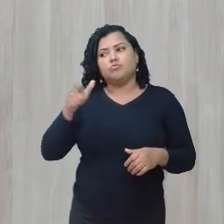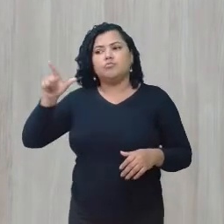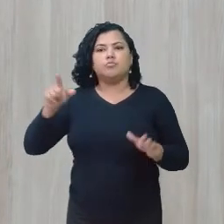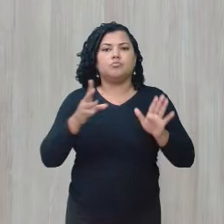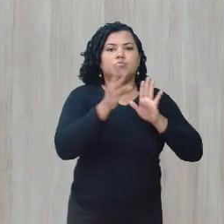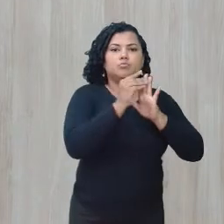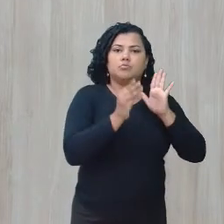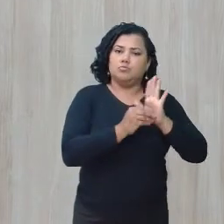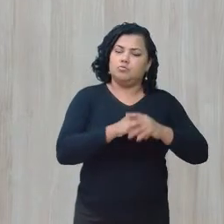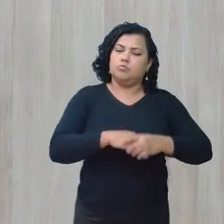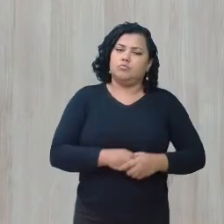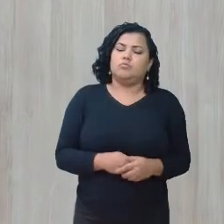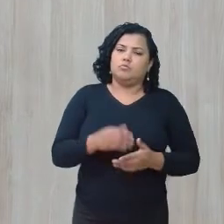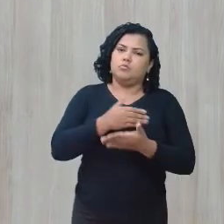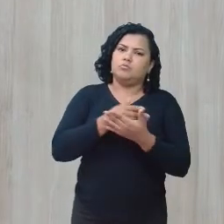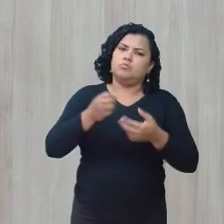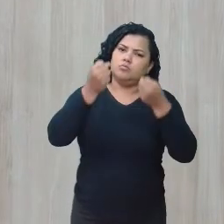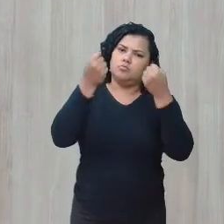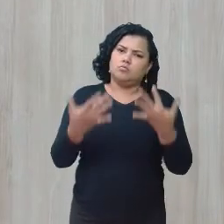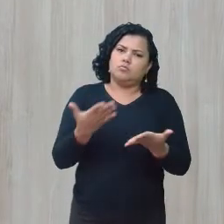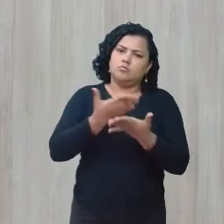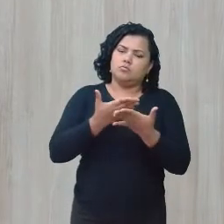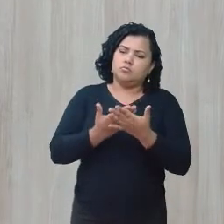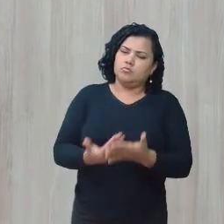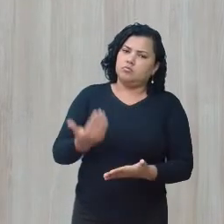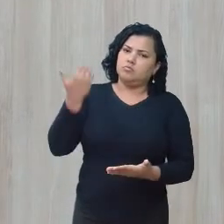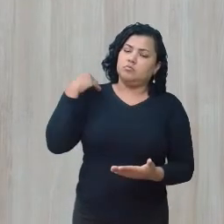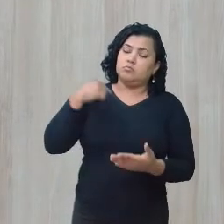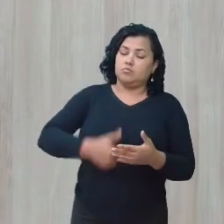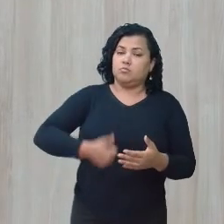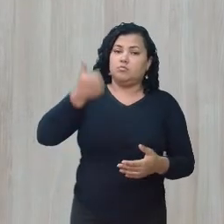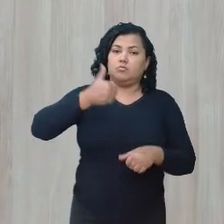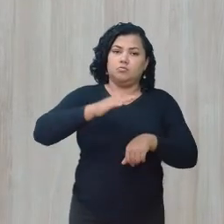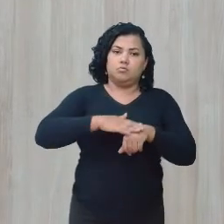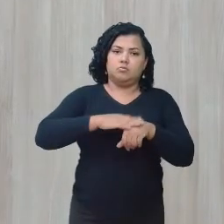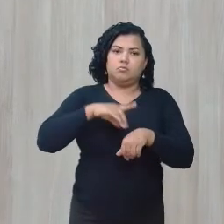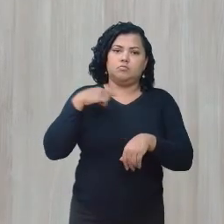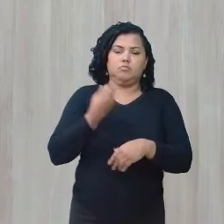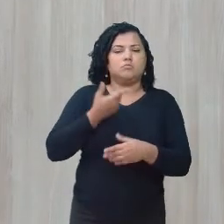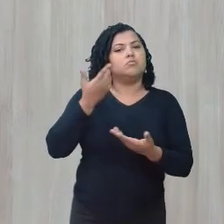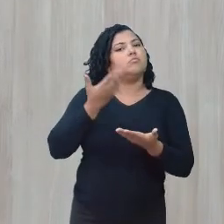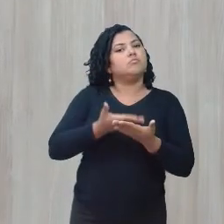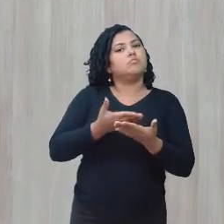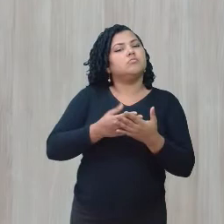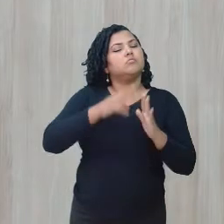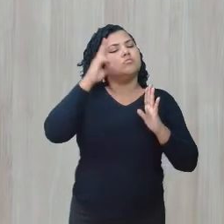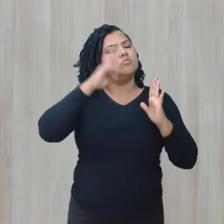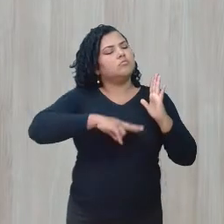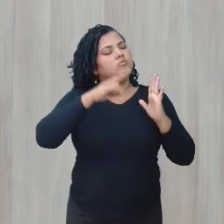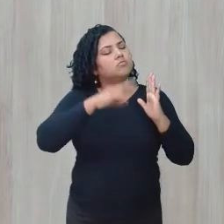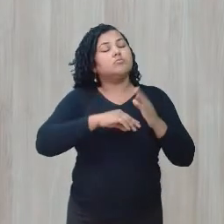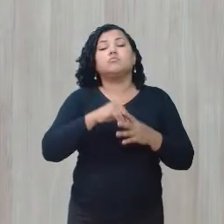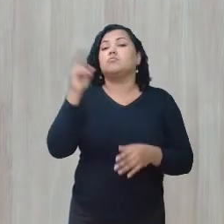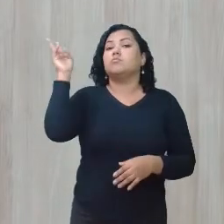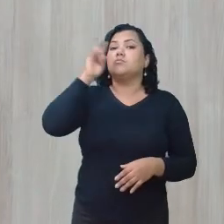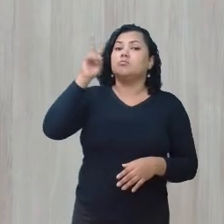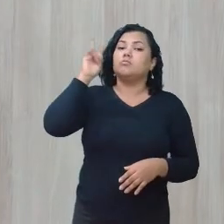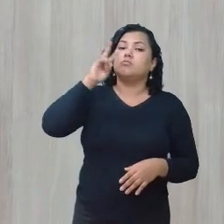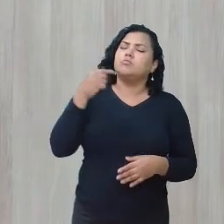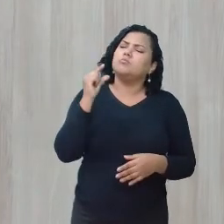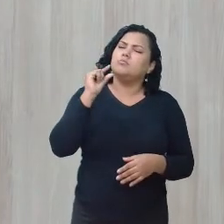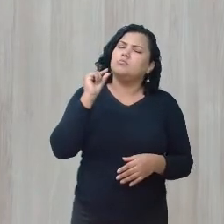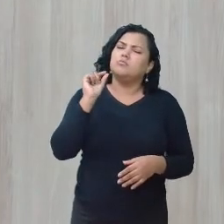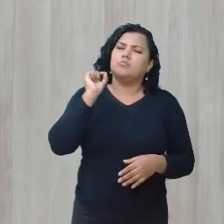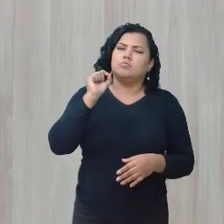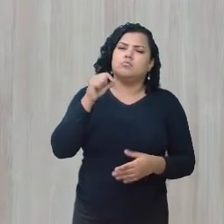certo? A gente começou falando na aula anterior, e é a primeira parte da nossa aula, relembrar um pouco do que nós fizemos na aula anterior,